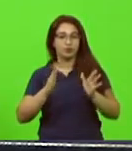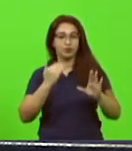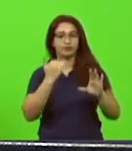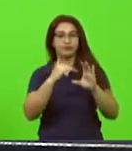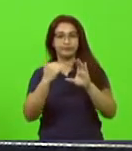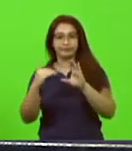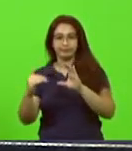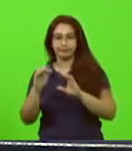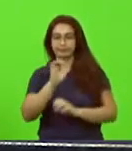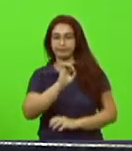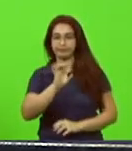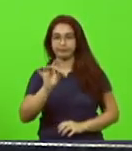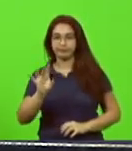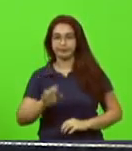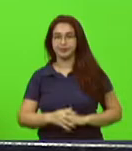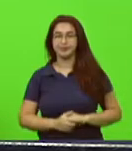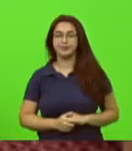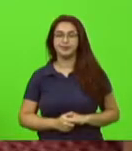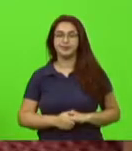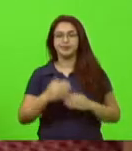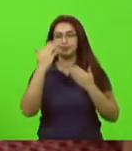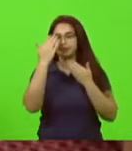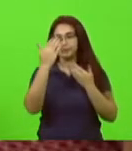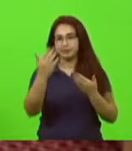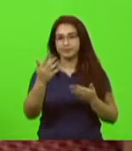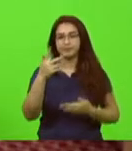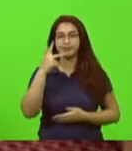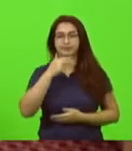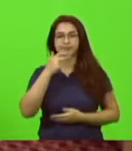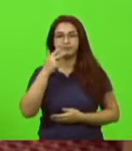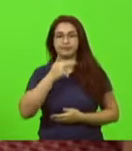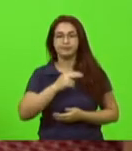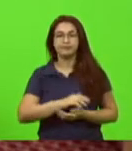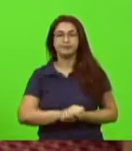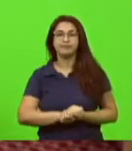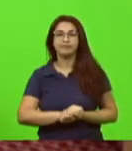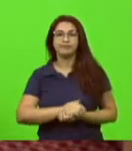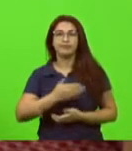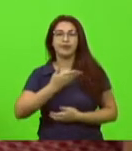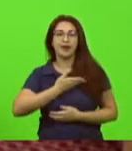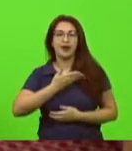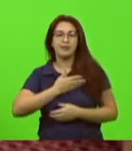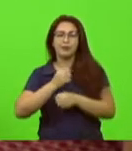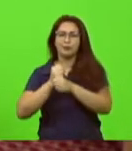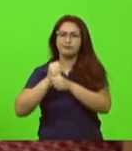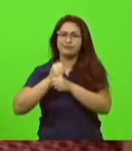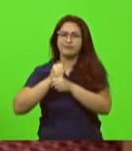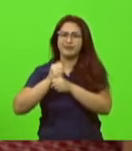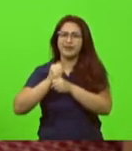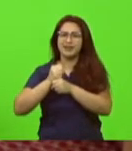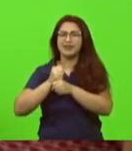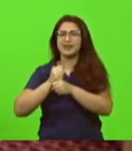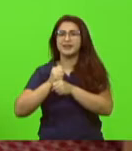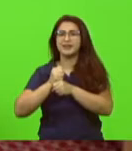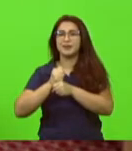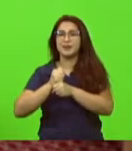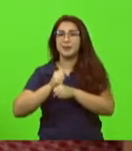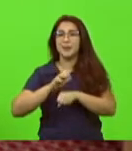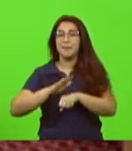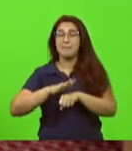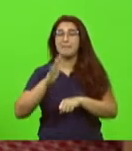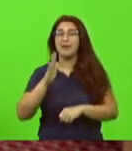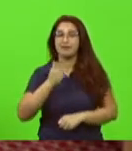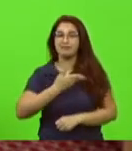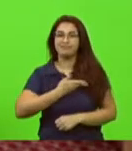Obrigado, meu deputado Kennedy Nunes, colega de longa data e amigo acima de tudo. Farei com